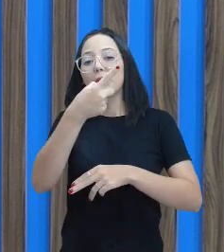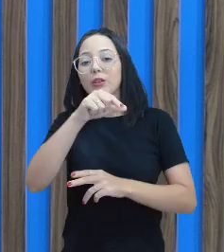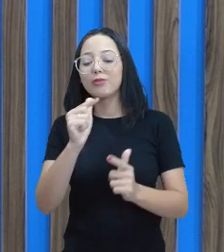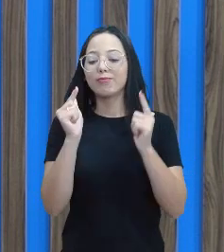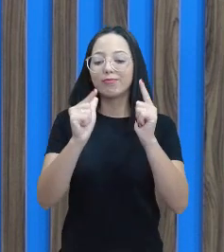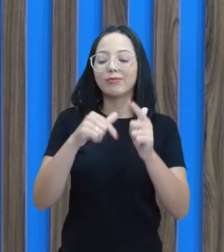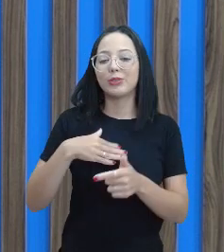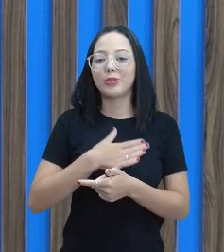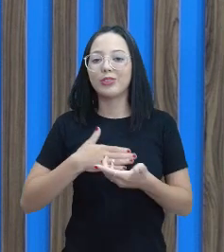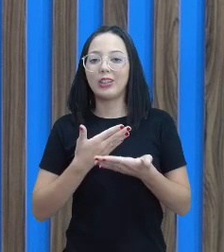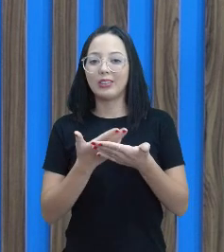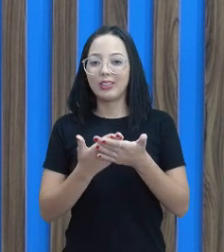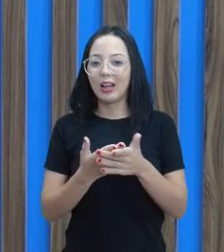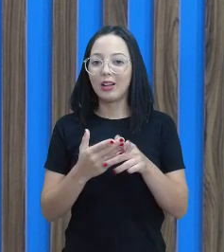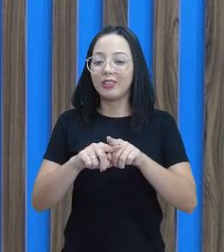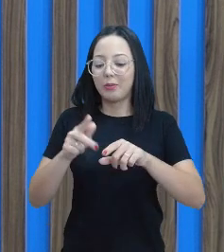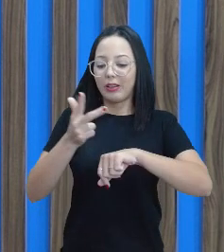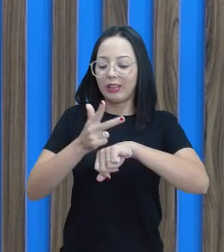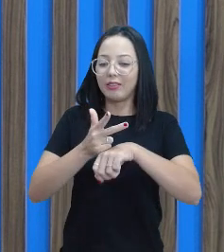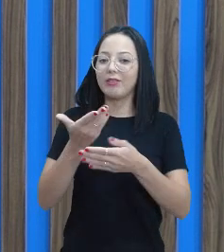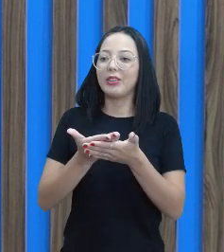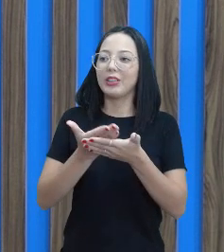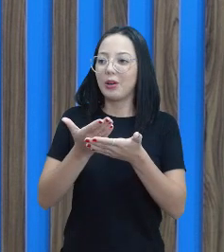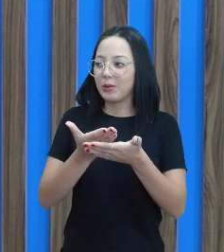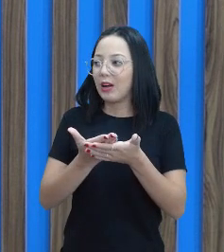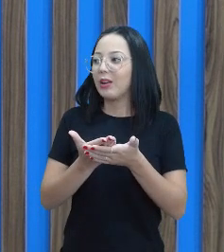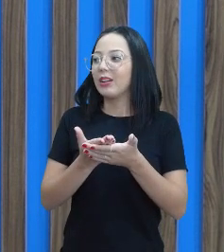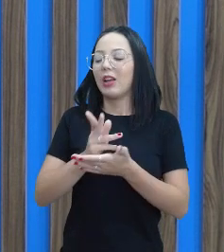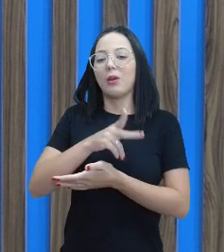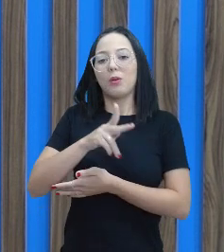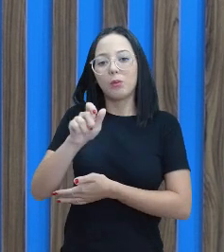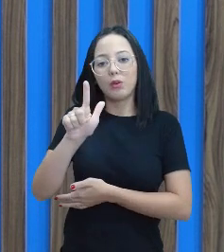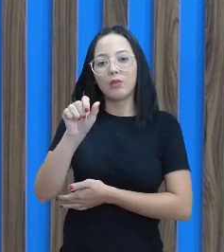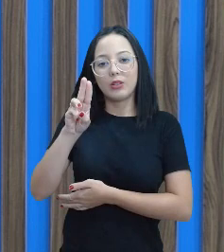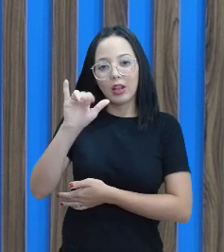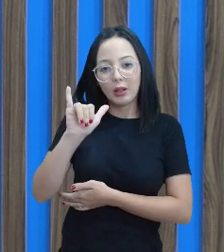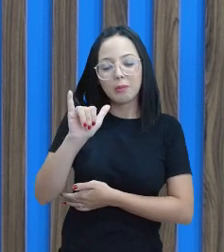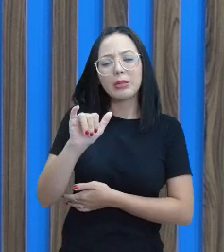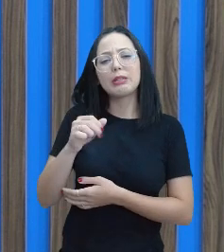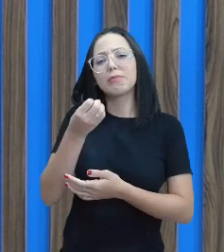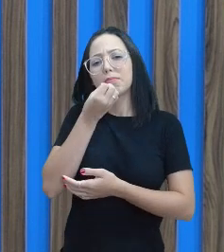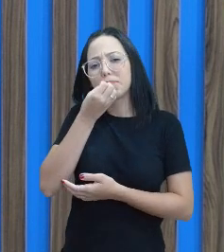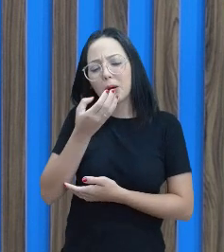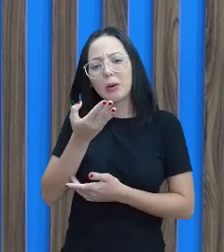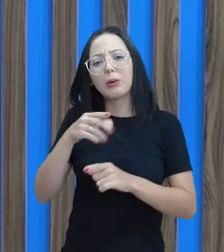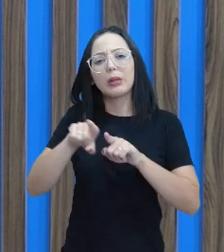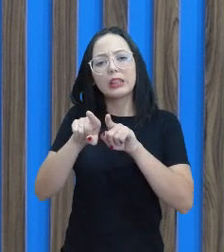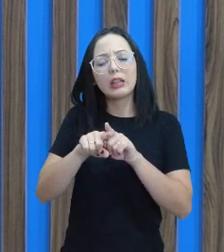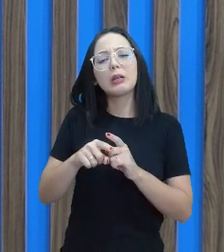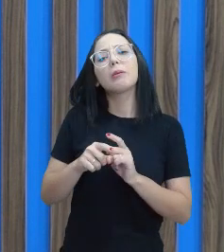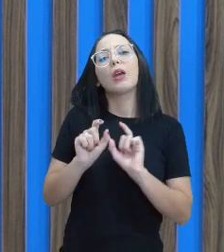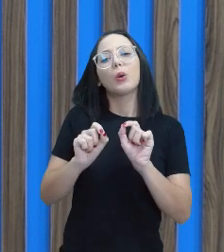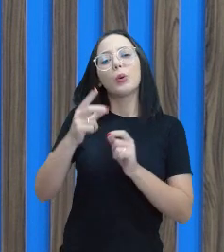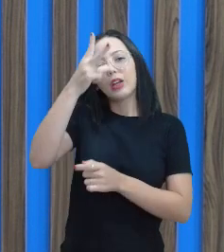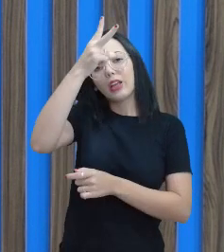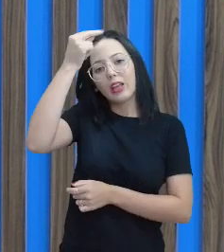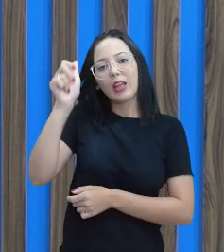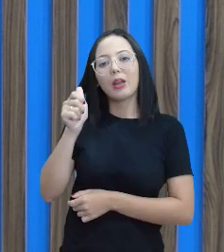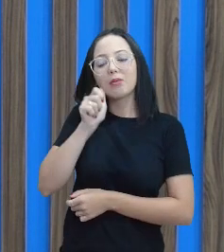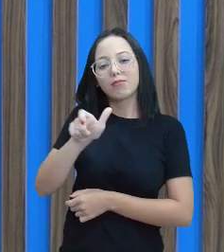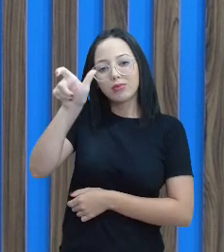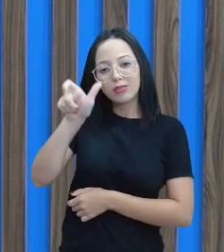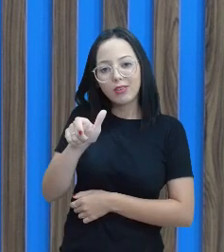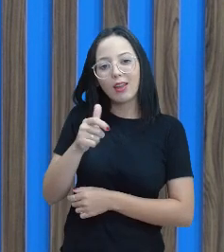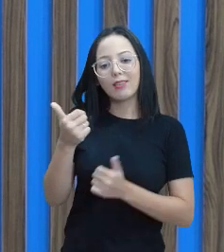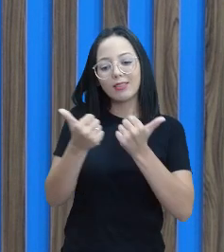tenham gostado da aula, da videoaula. O professor Alami, Vanessa, a nossa vice-prefeita Isabela de Roldão falou